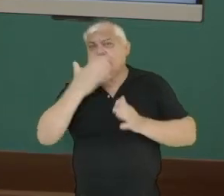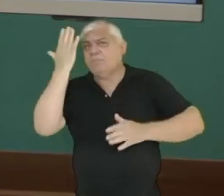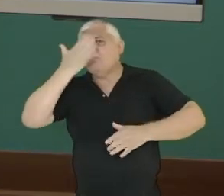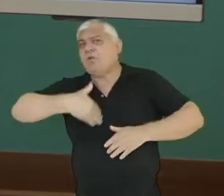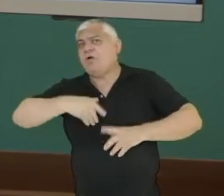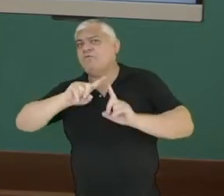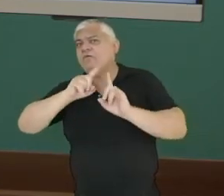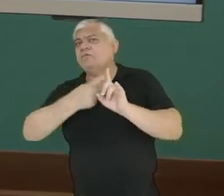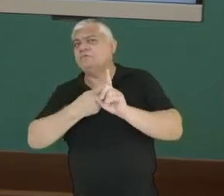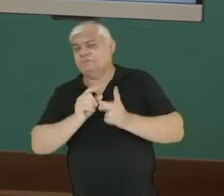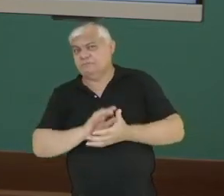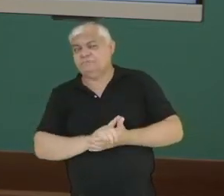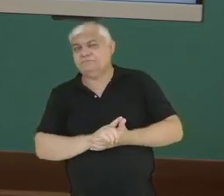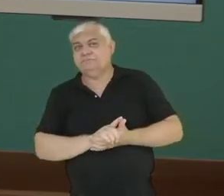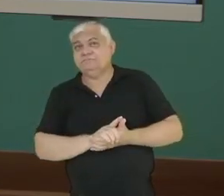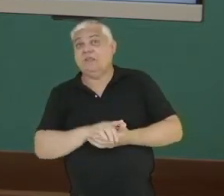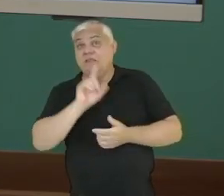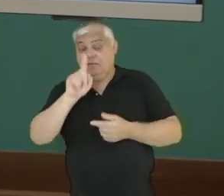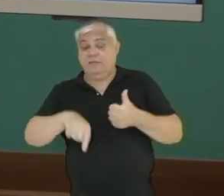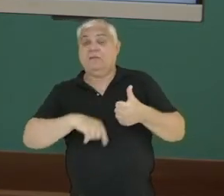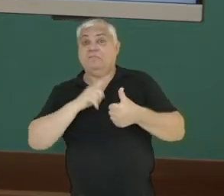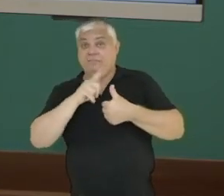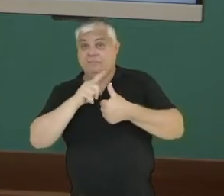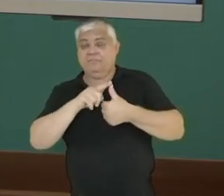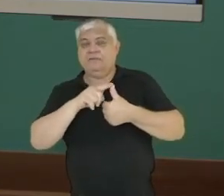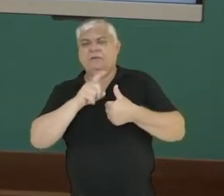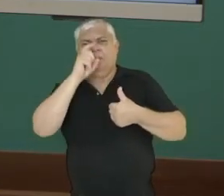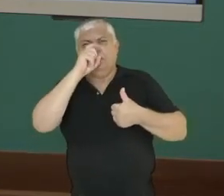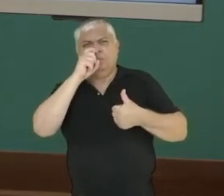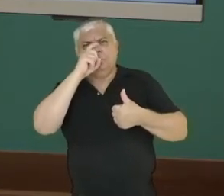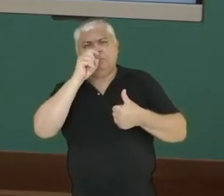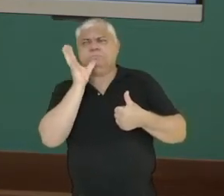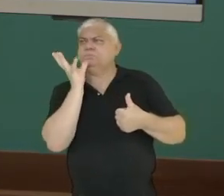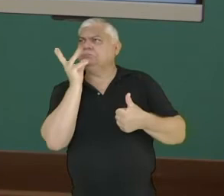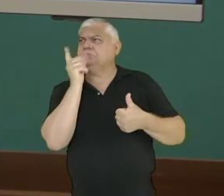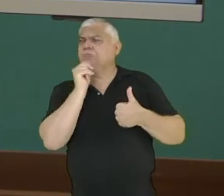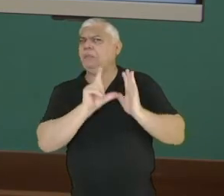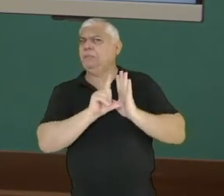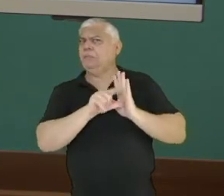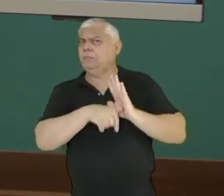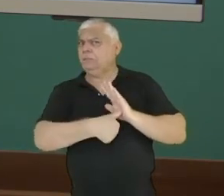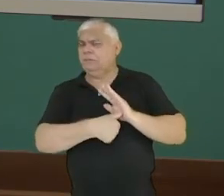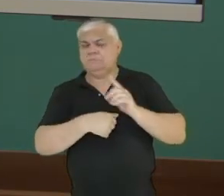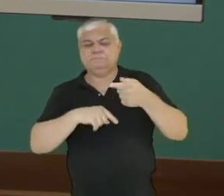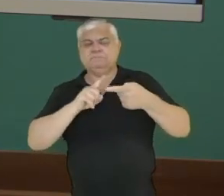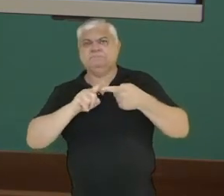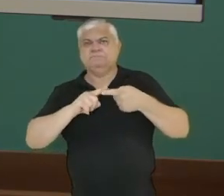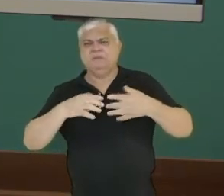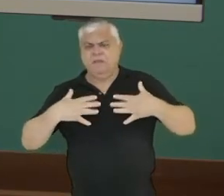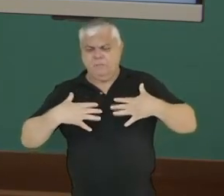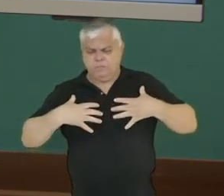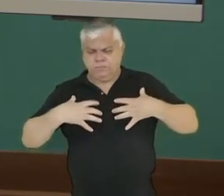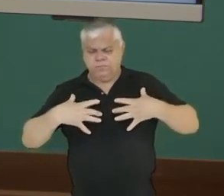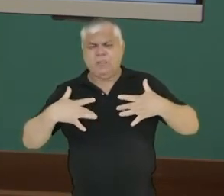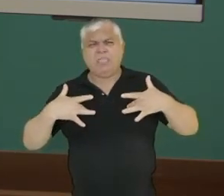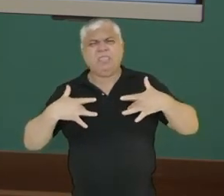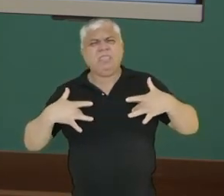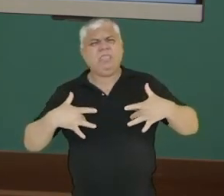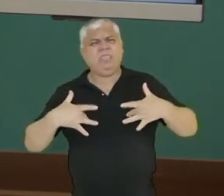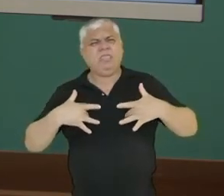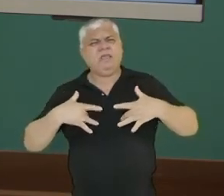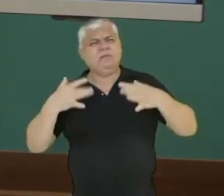gravidez? Os sinais seriam atraso na menstruação, que é o primeiro sinal, aumento no seio, sensibilidade